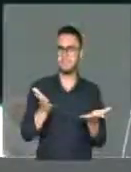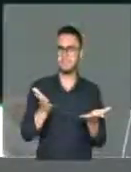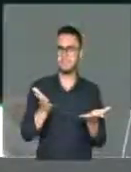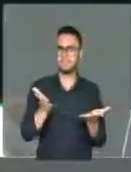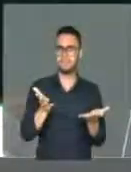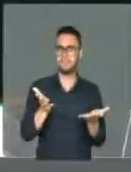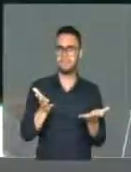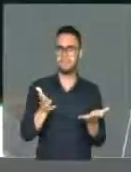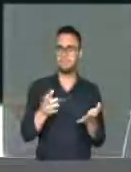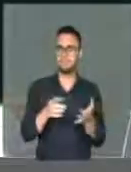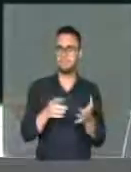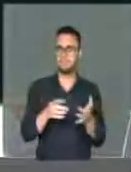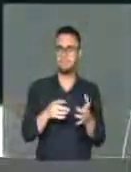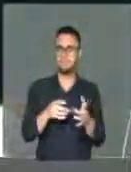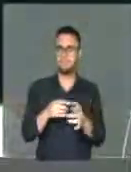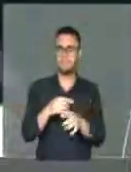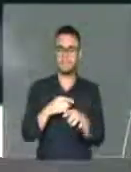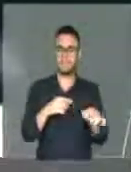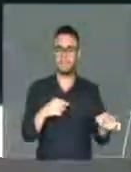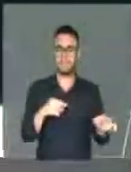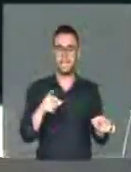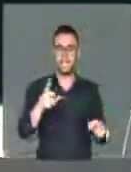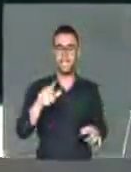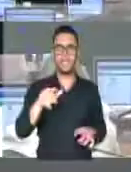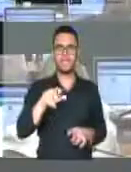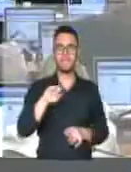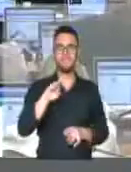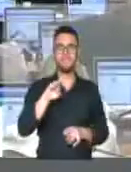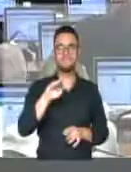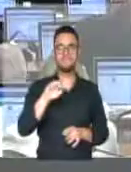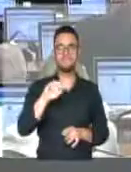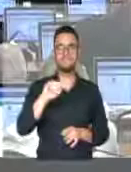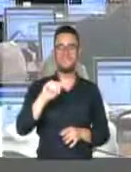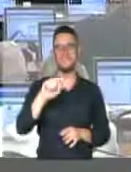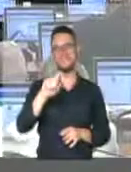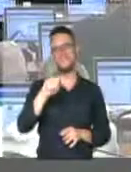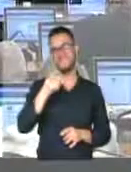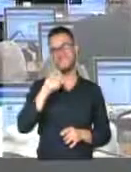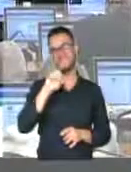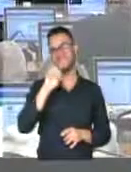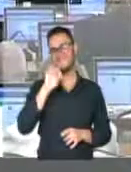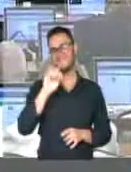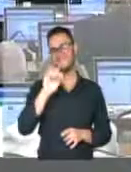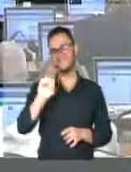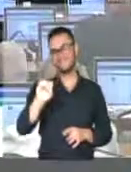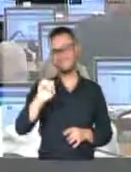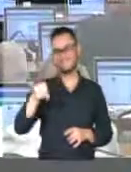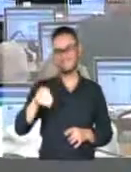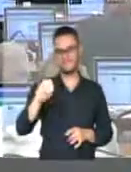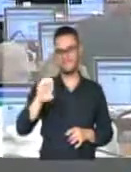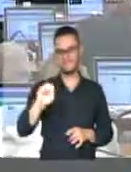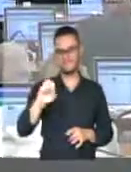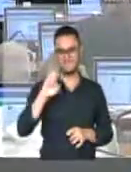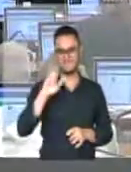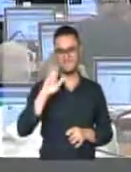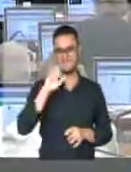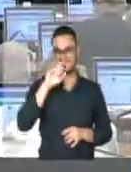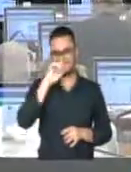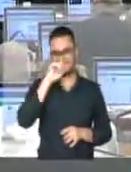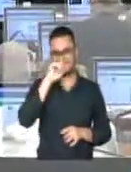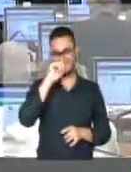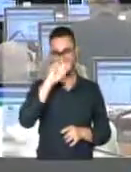Esses irmãos batistas, os Joelhos, ladrão, marginal, quem que criou